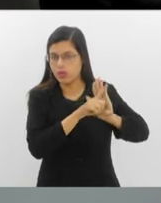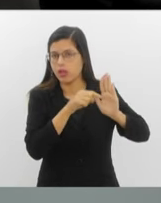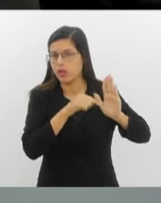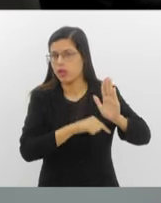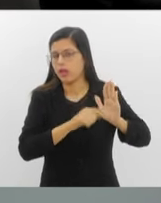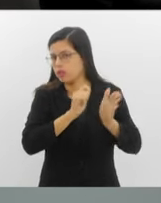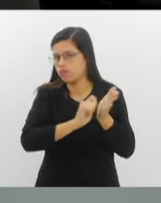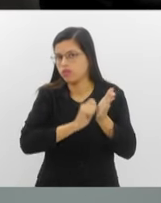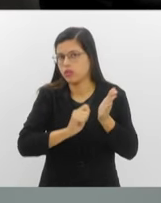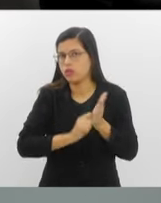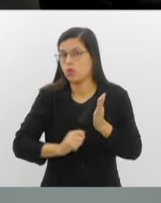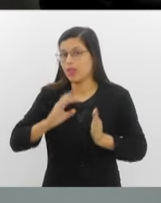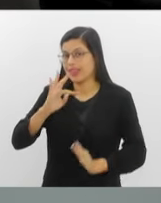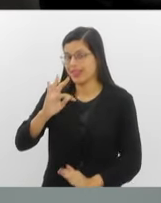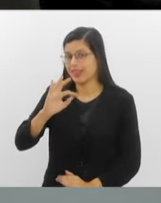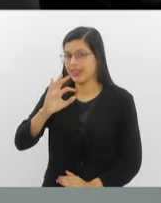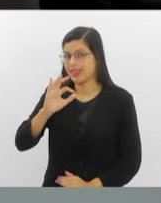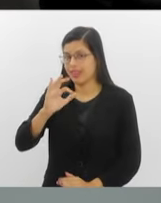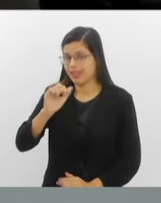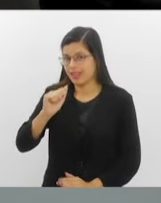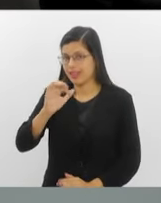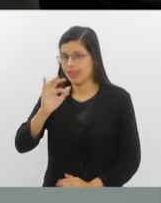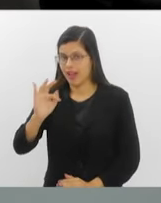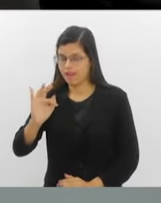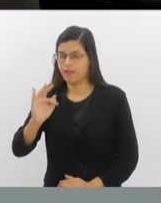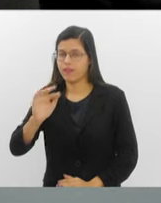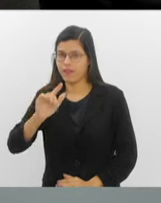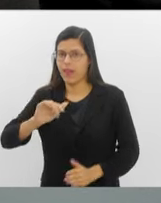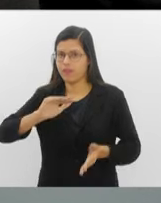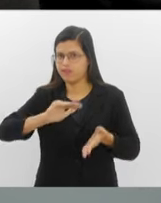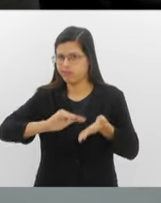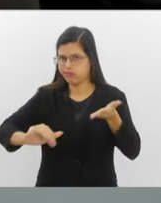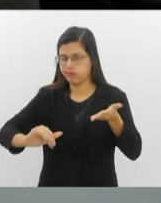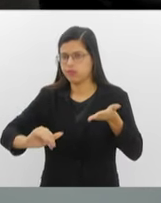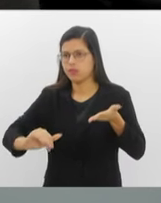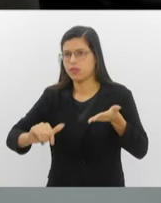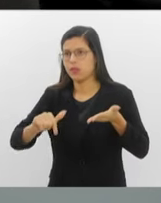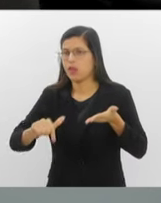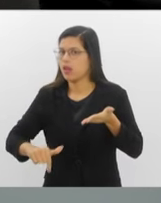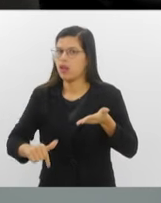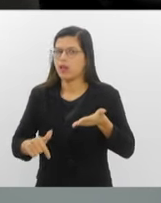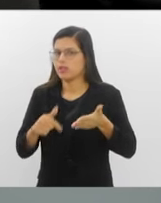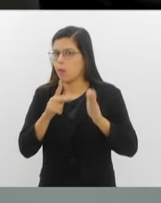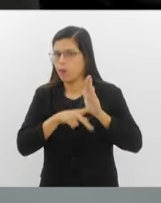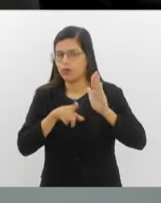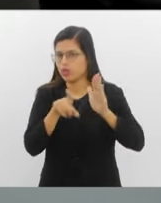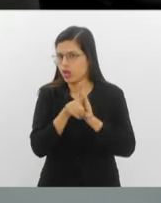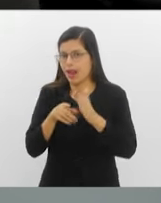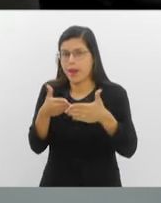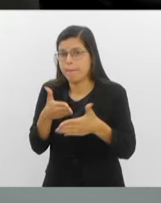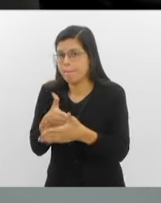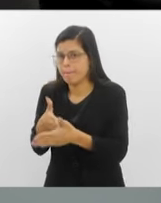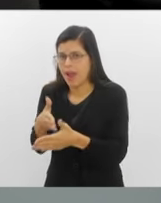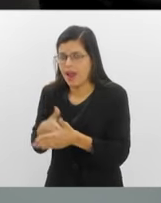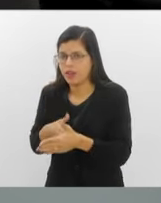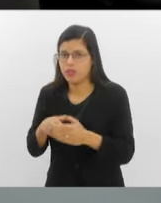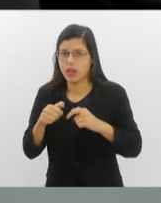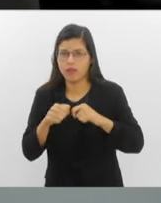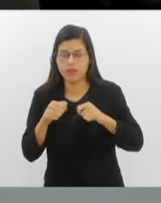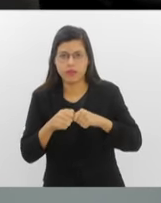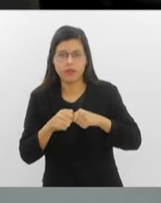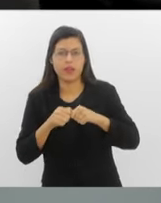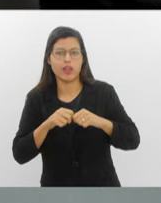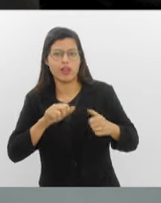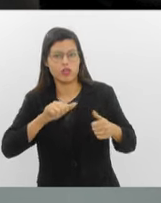TAFs eliminatórios, esse projeto impediria que essa mulher concorresse com as outras mulheres. Mesmo tendo feito transição, mesmo tendo